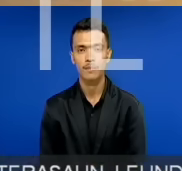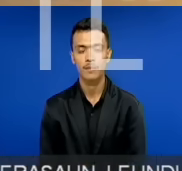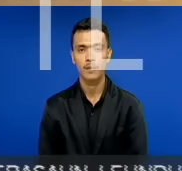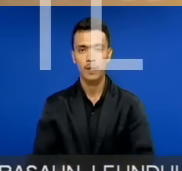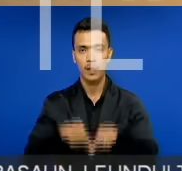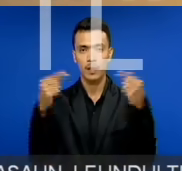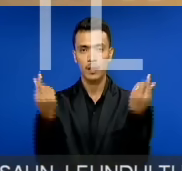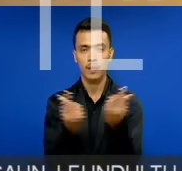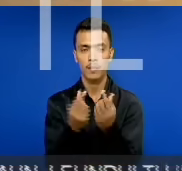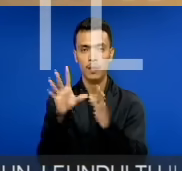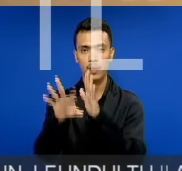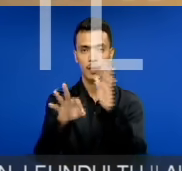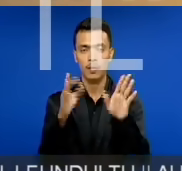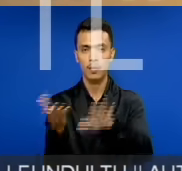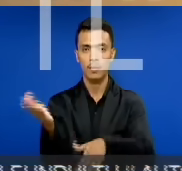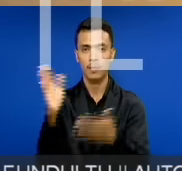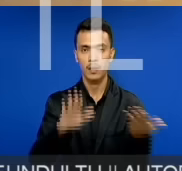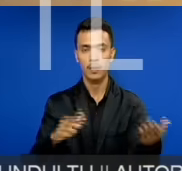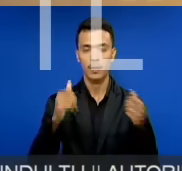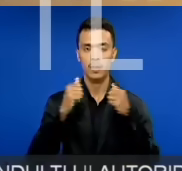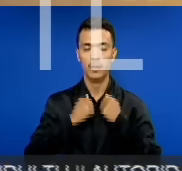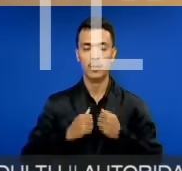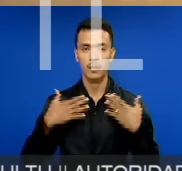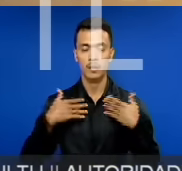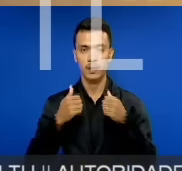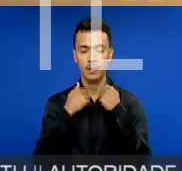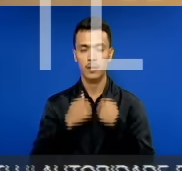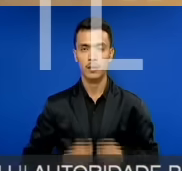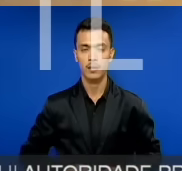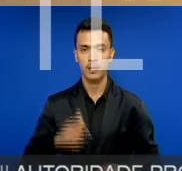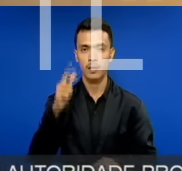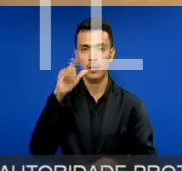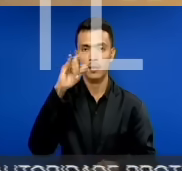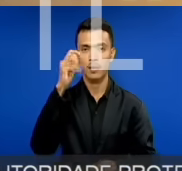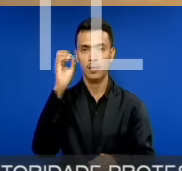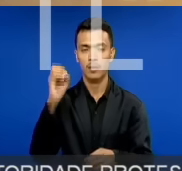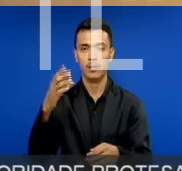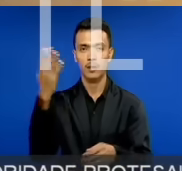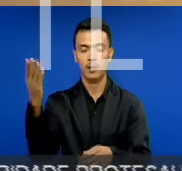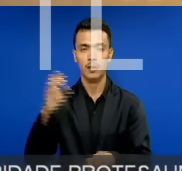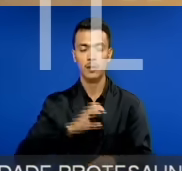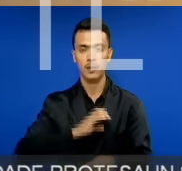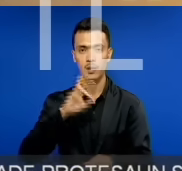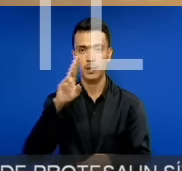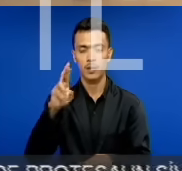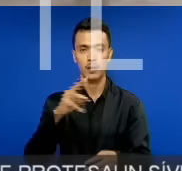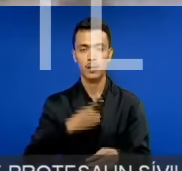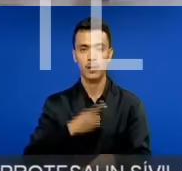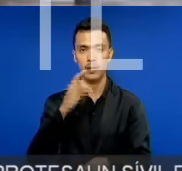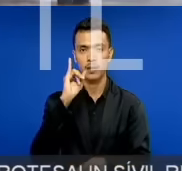Equipa conjunta retangona mate ising Alito da Gama e retasi área Cristo Rei, município dele.